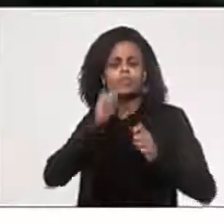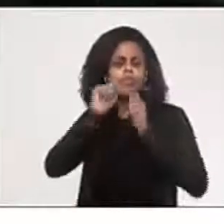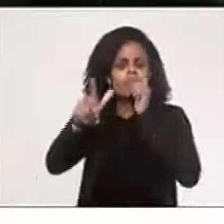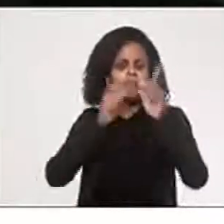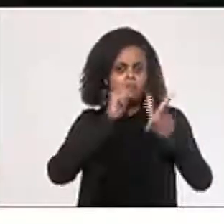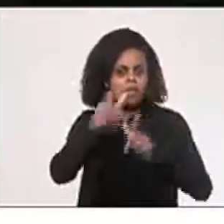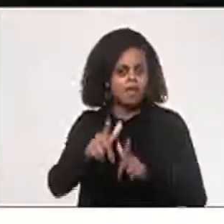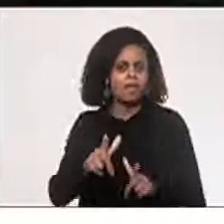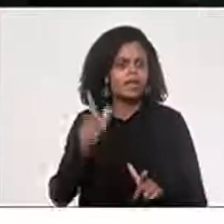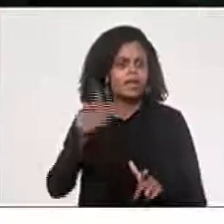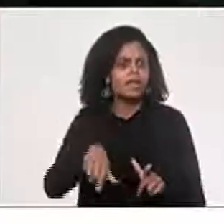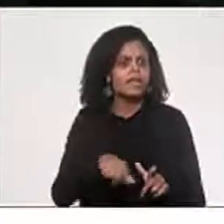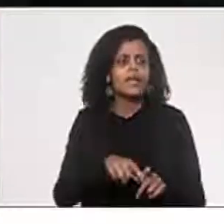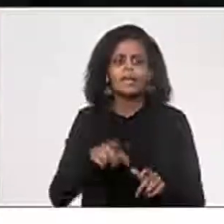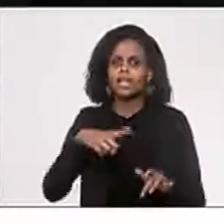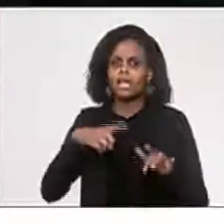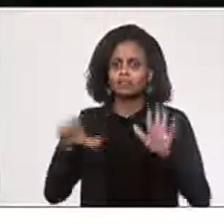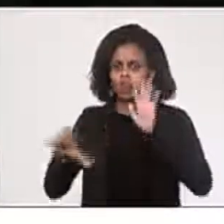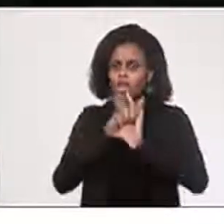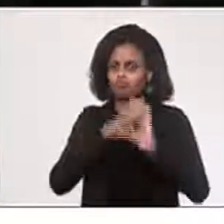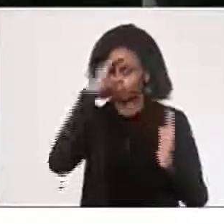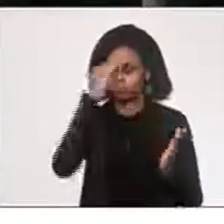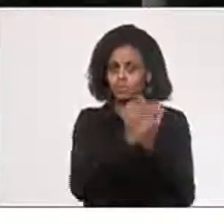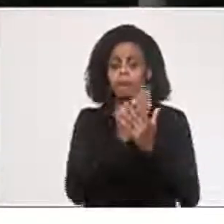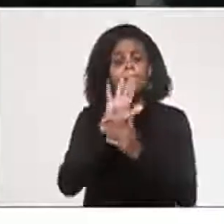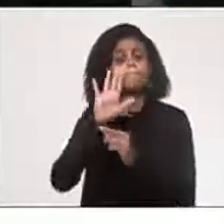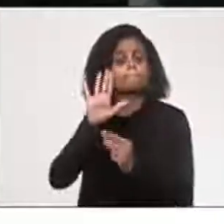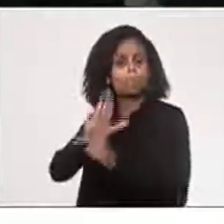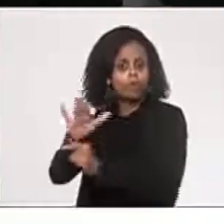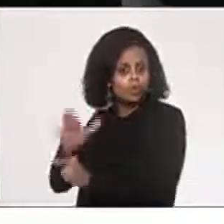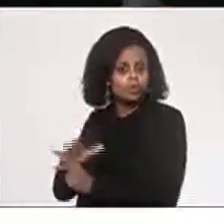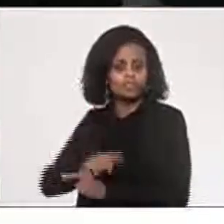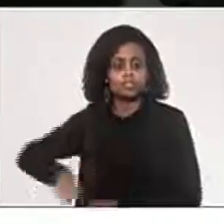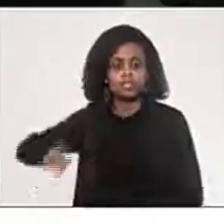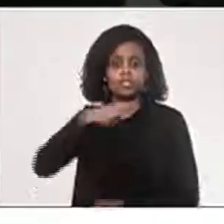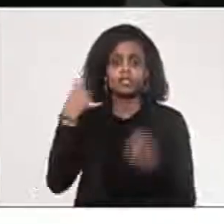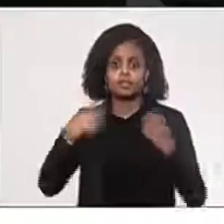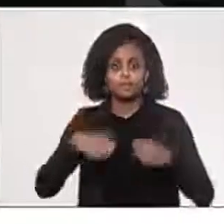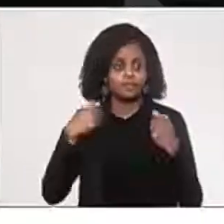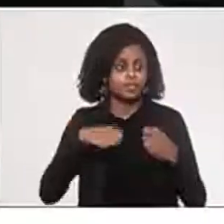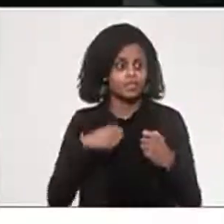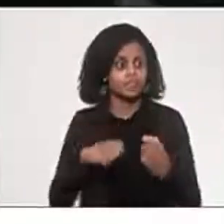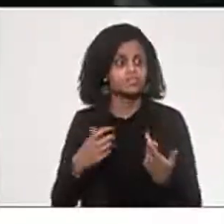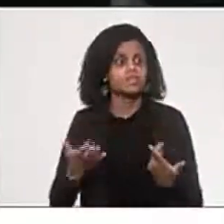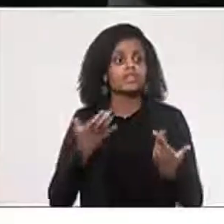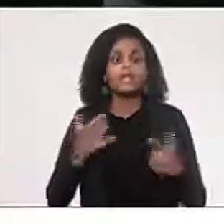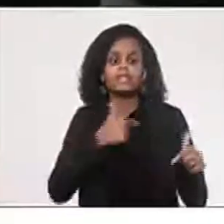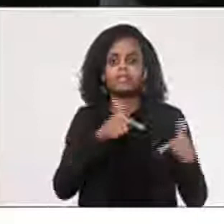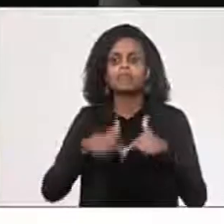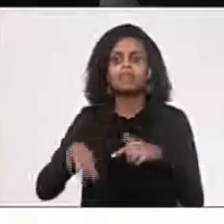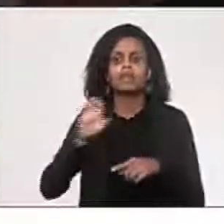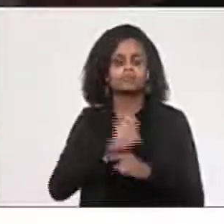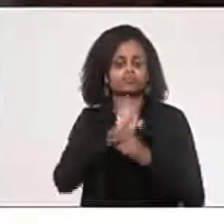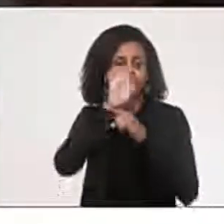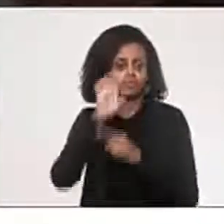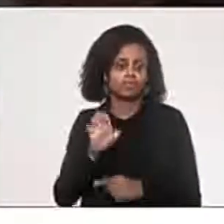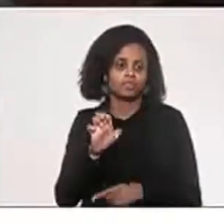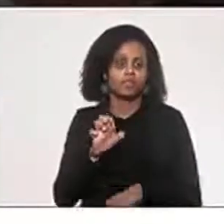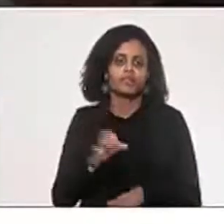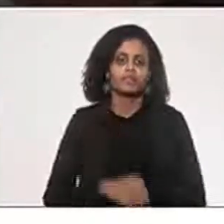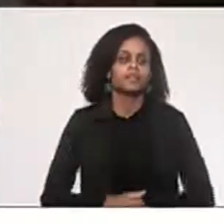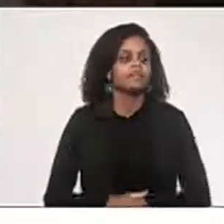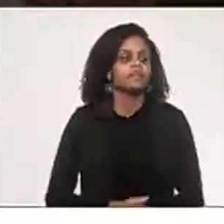ela nos rigores da lei, mas protegermos aqueles que precisam e querem trabalhar pelo nosso estado. Perfeitamente, senhor